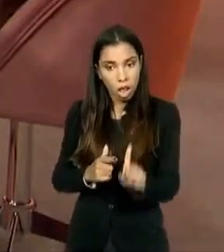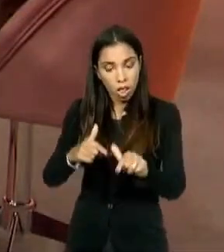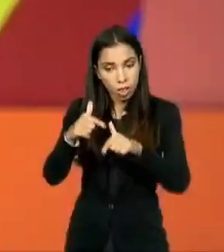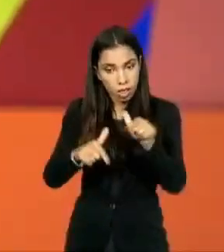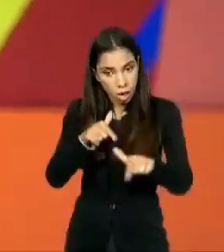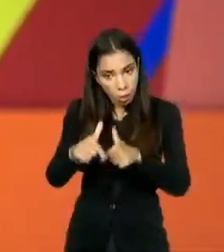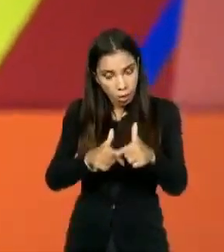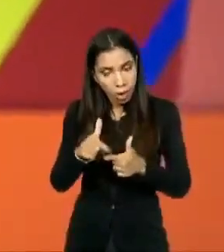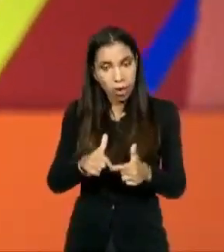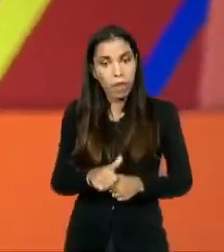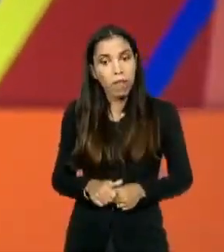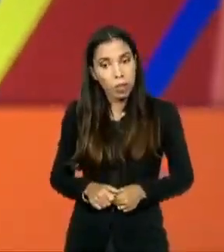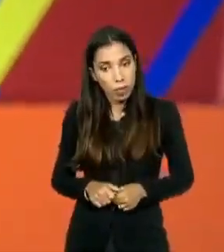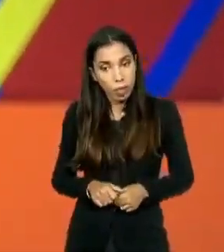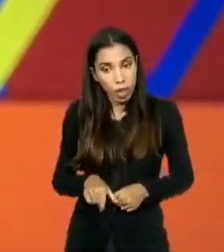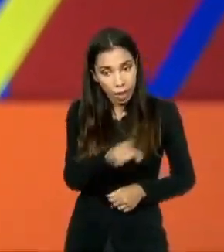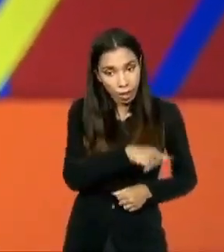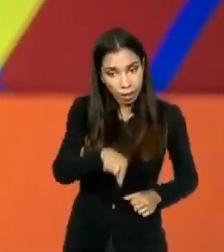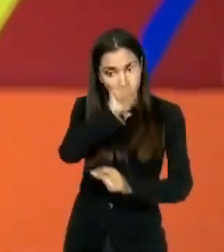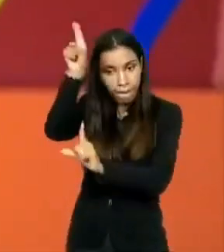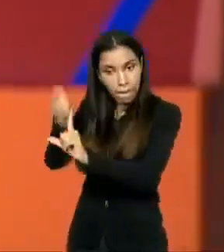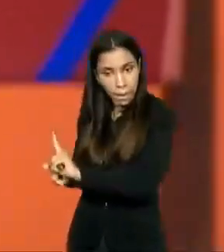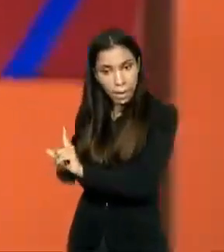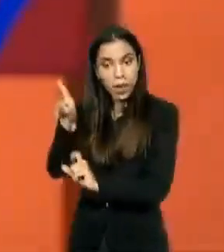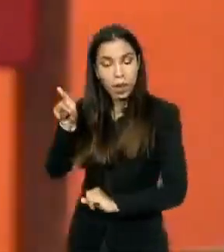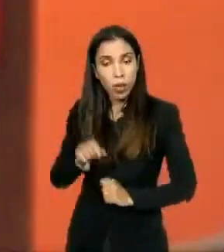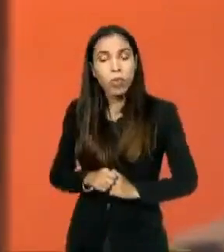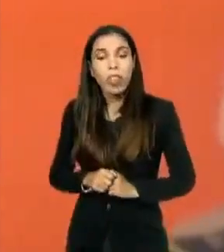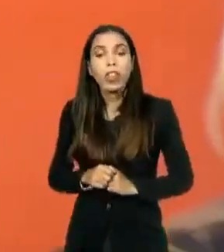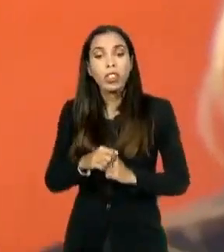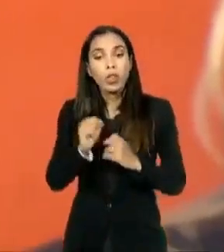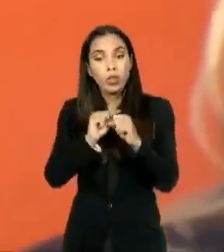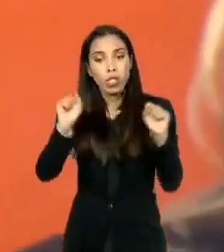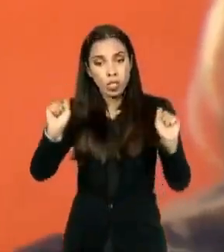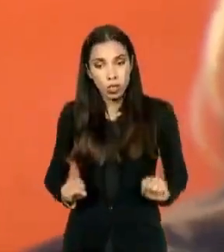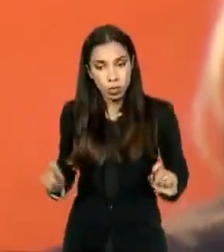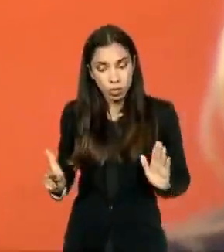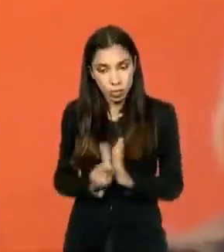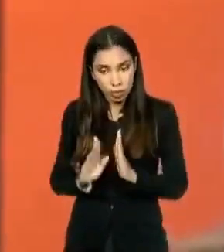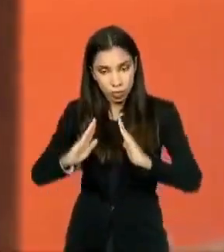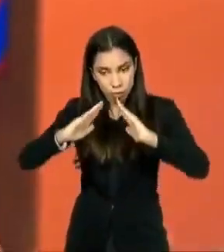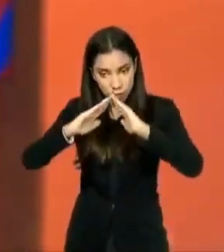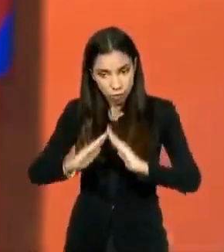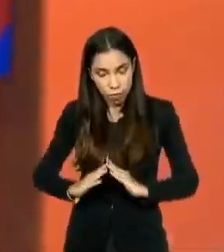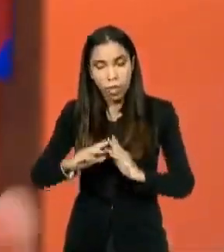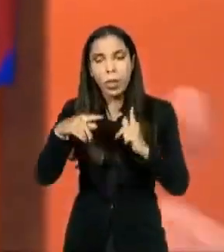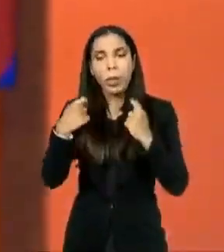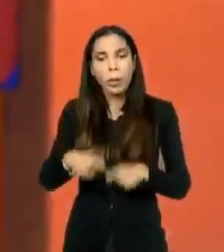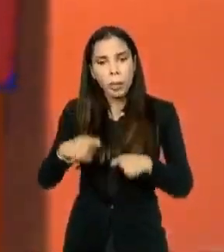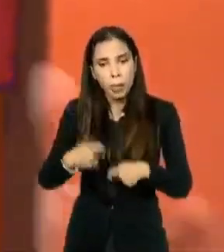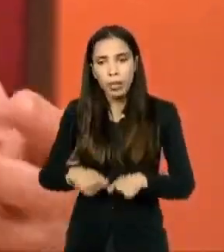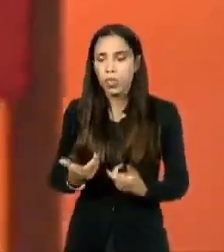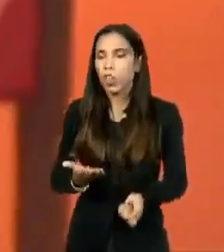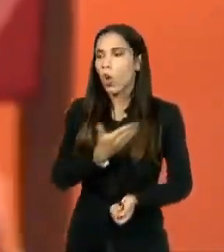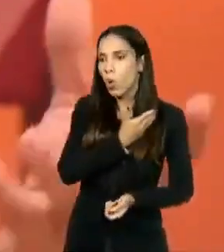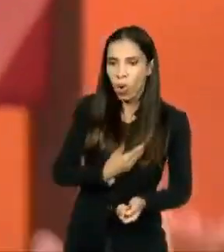falar para que esse sistema habitacional, que deveria ser revisto, ou entra governo,